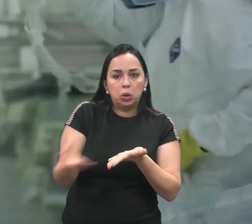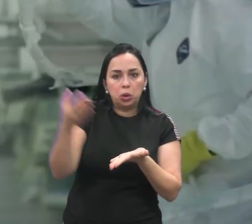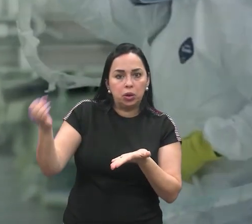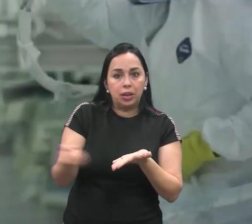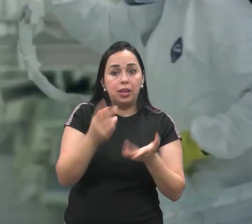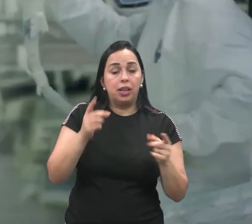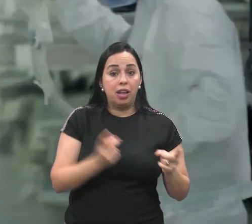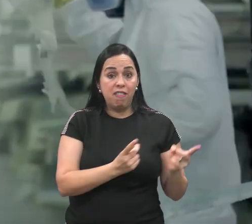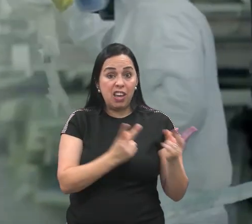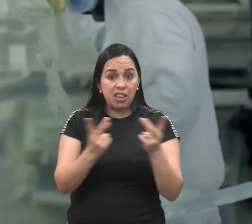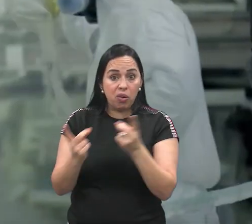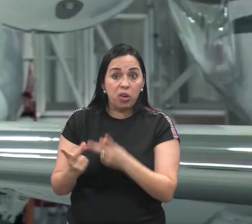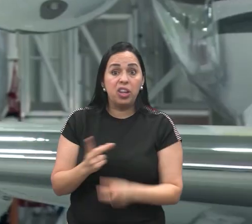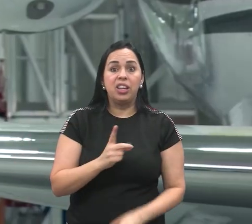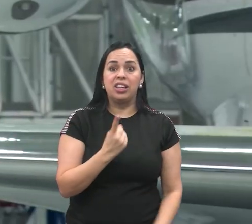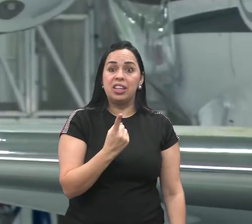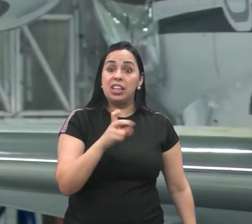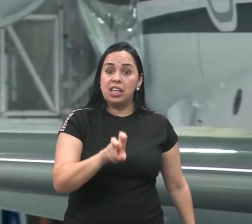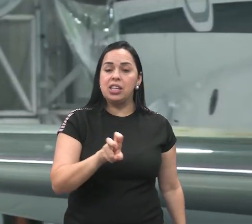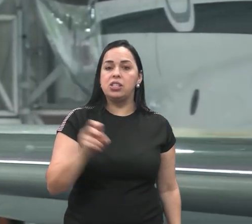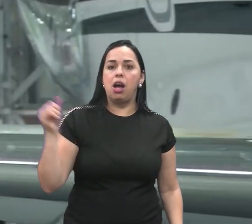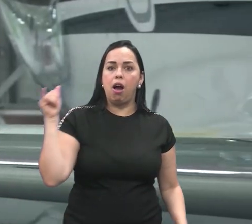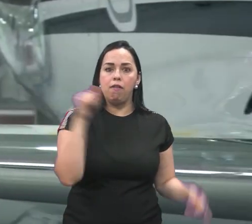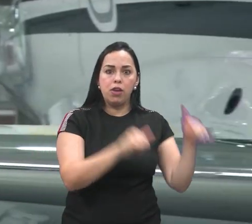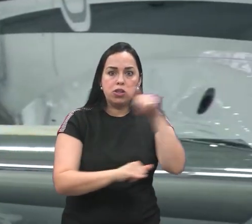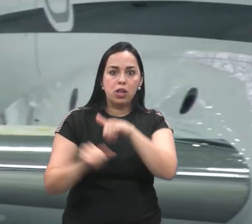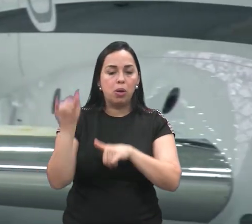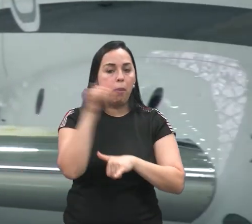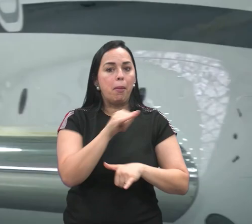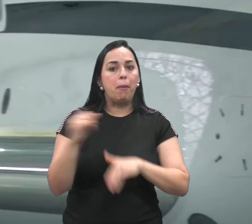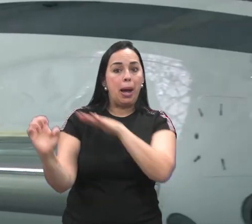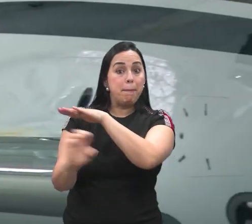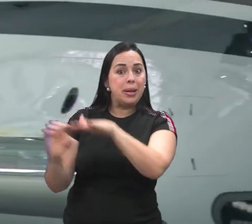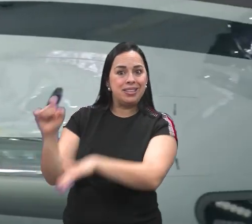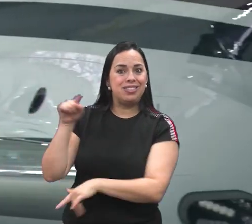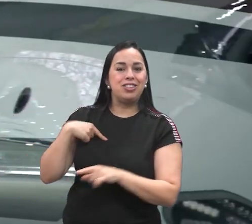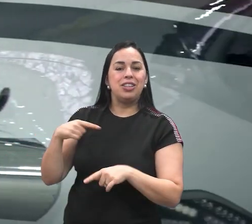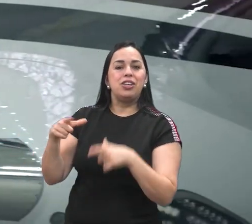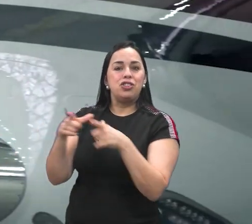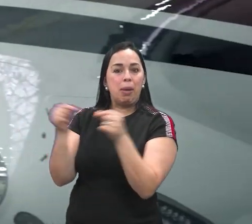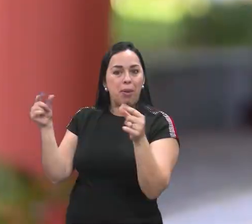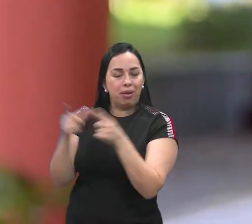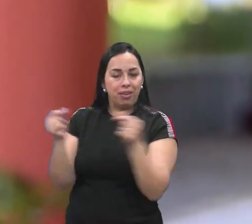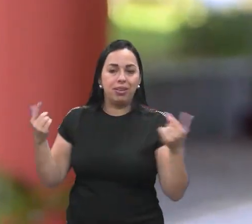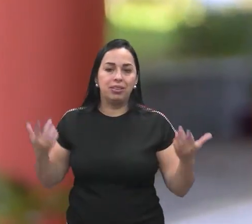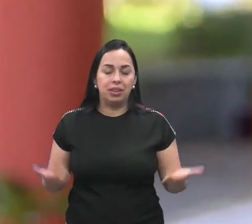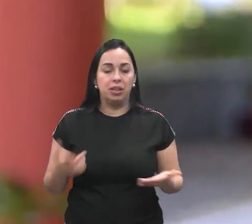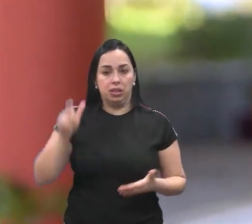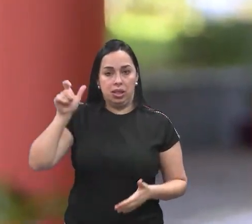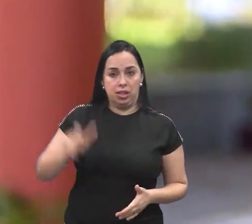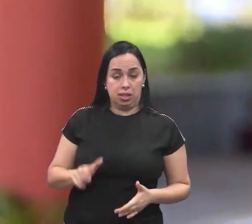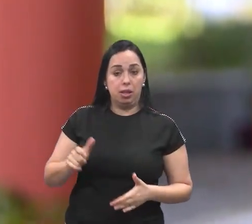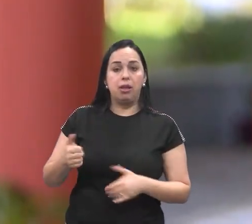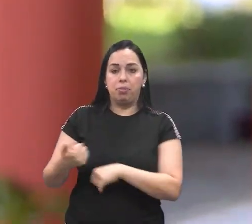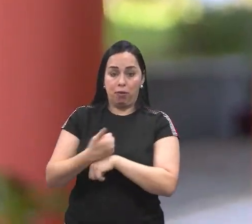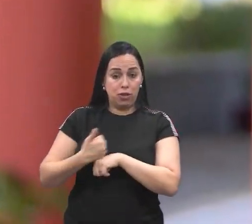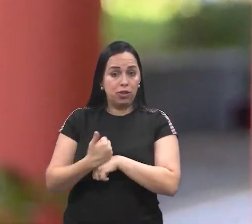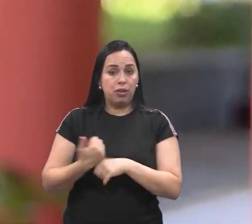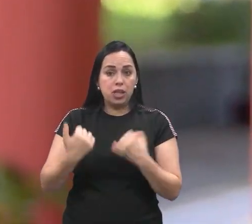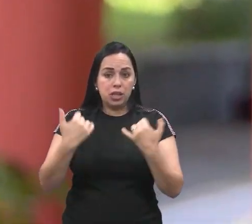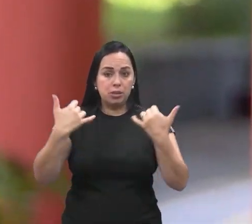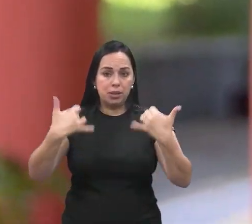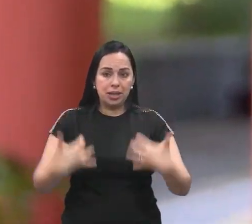O mais recente foi a venda de 15 aviões para uma companhia aérea japonesa. Como esse economista